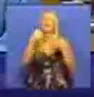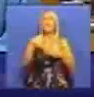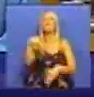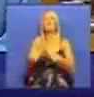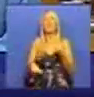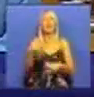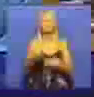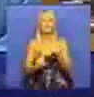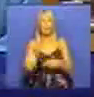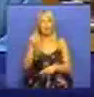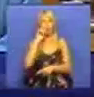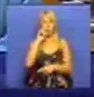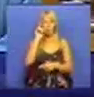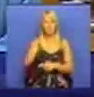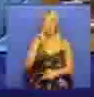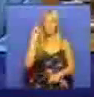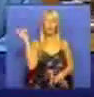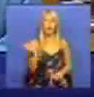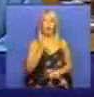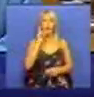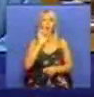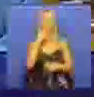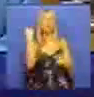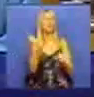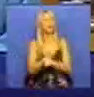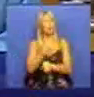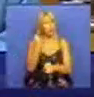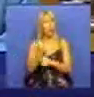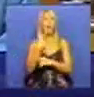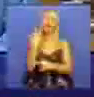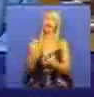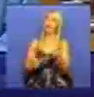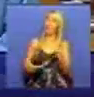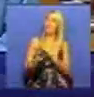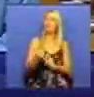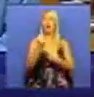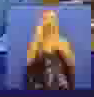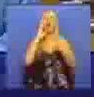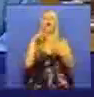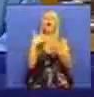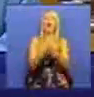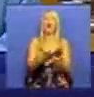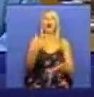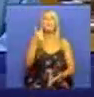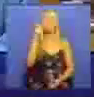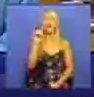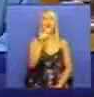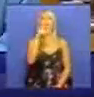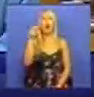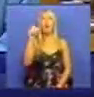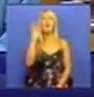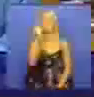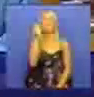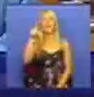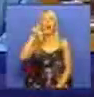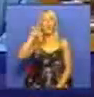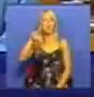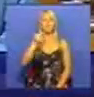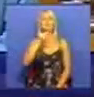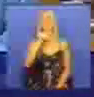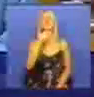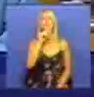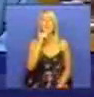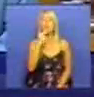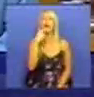uma revisão do Código de Trabalho que consegue a proeza de permitir a Bagão Félix dizer que o Governo está a conceder